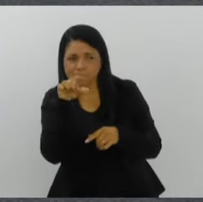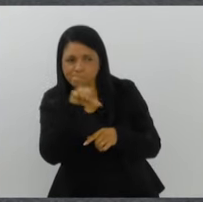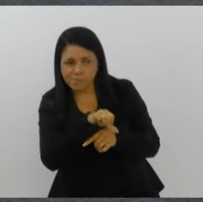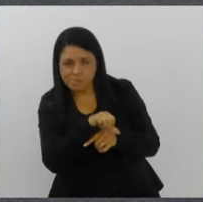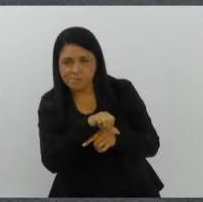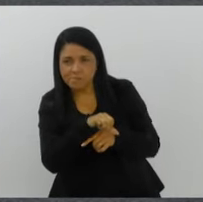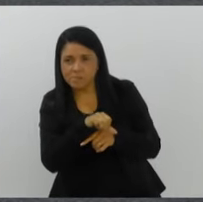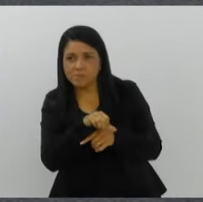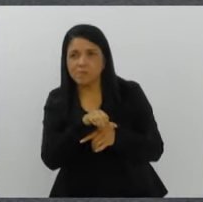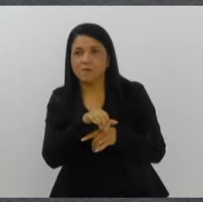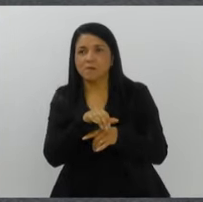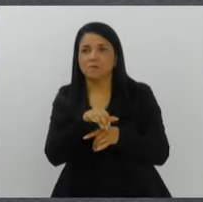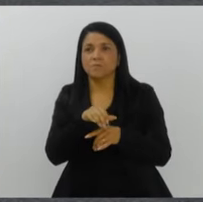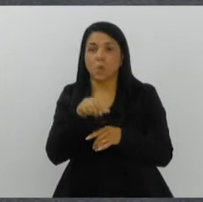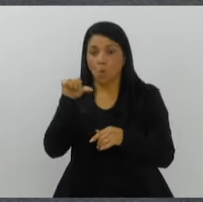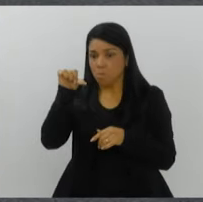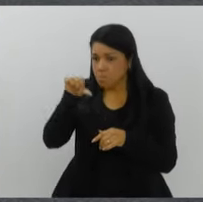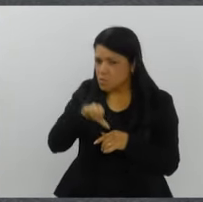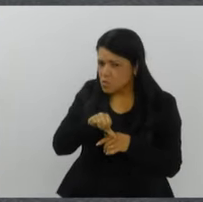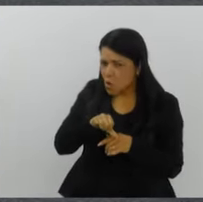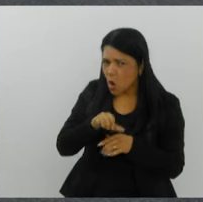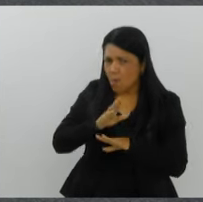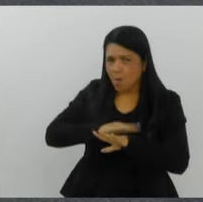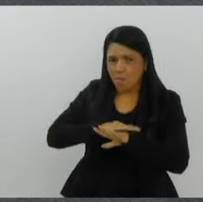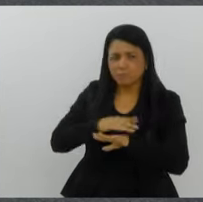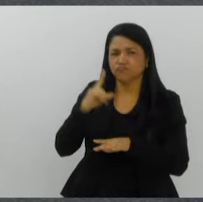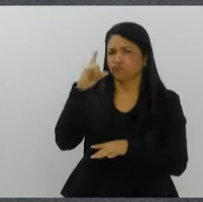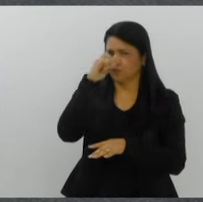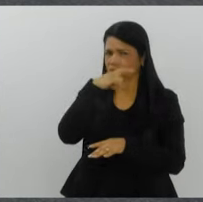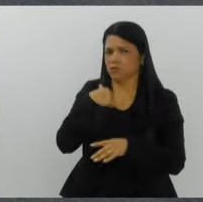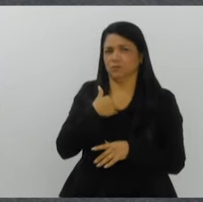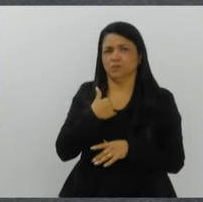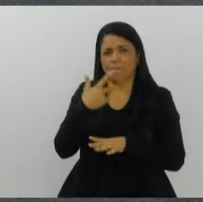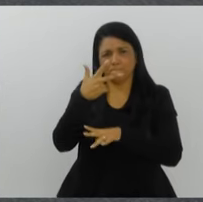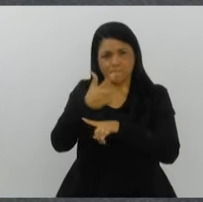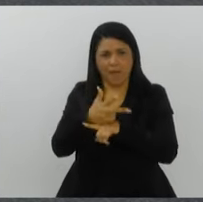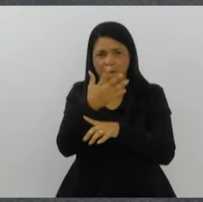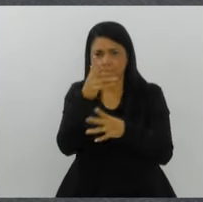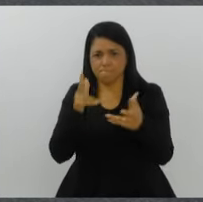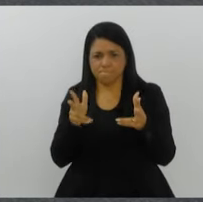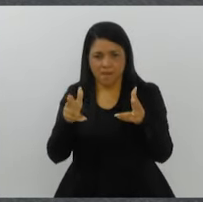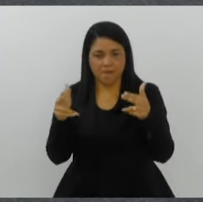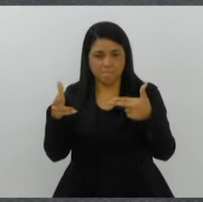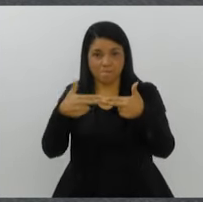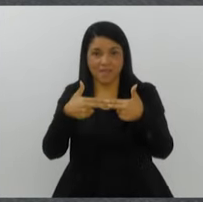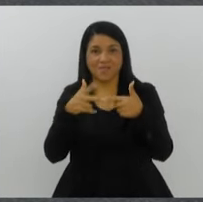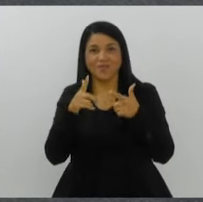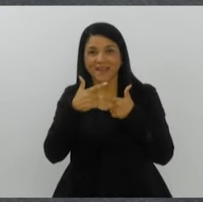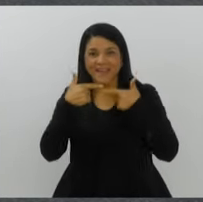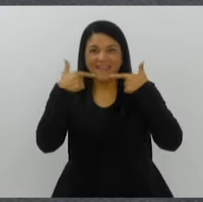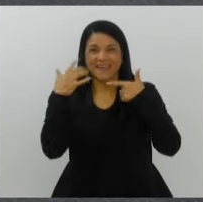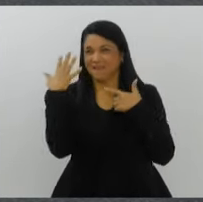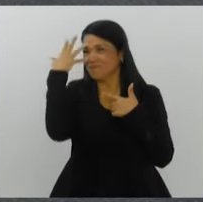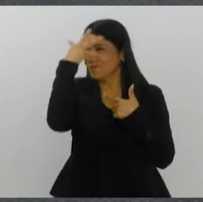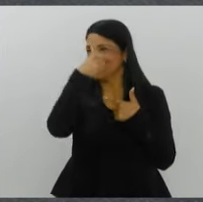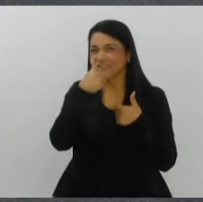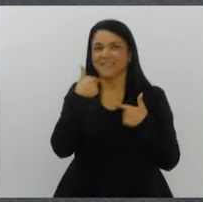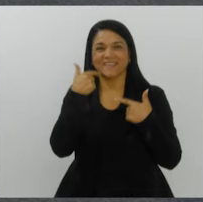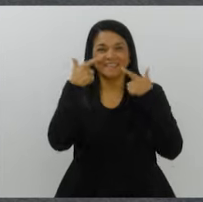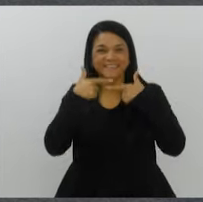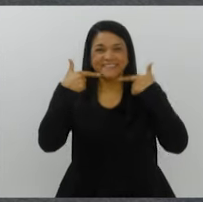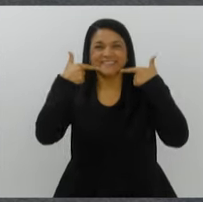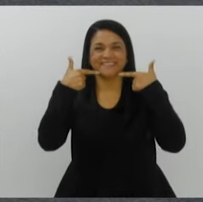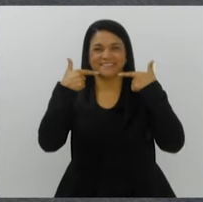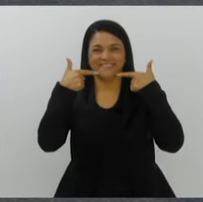pior momento é difícil de pegar. E eu também não faço cara feia, eu só faço cara bonita, porque minha cara é bonita. Quero